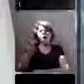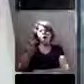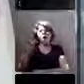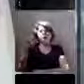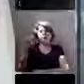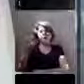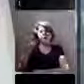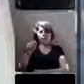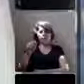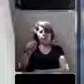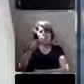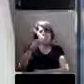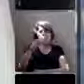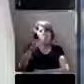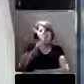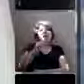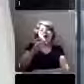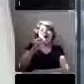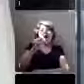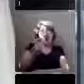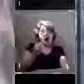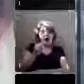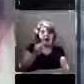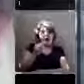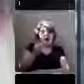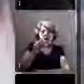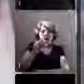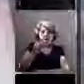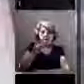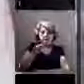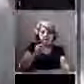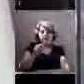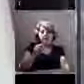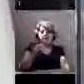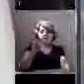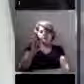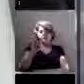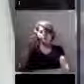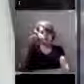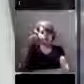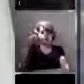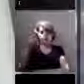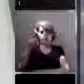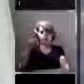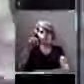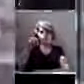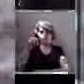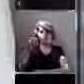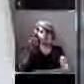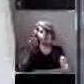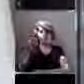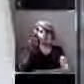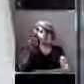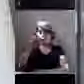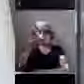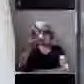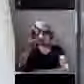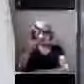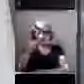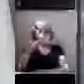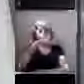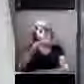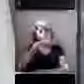fala asimorfismo. É isomorfismo e aisomorfismo. Então, assim, eu olhei